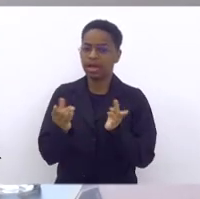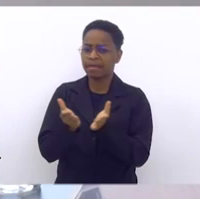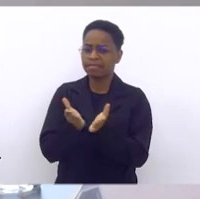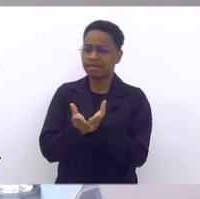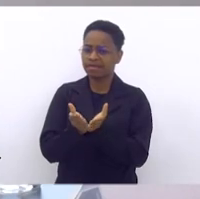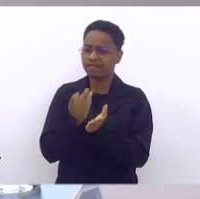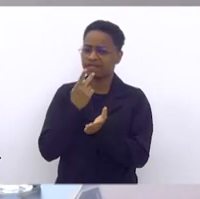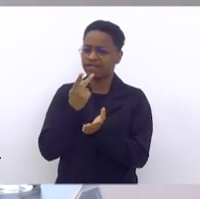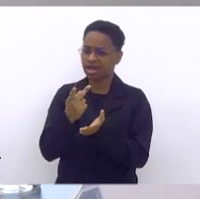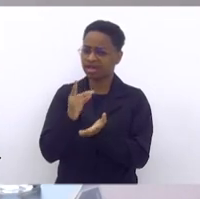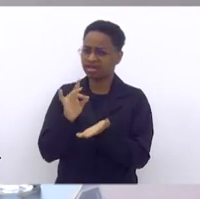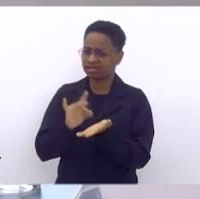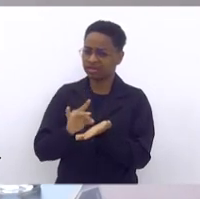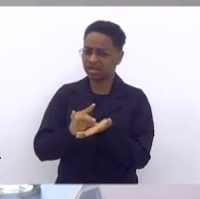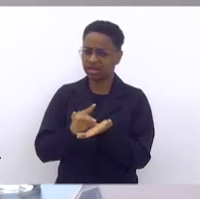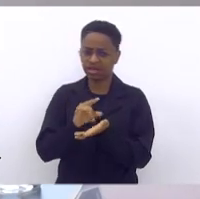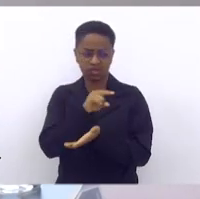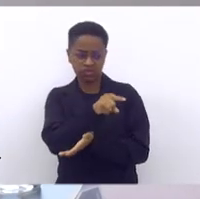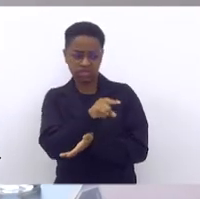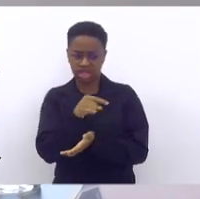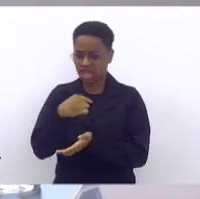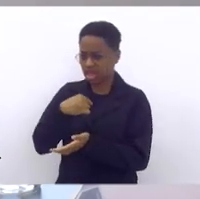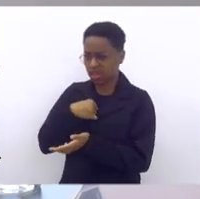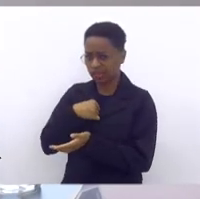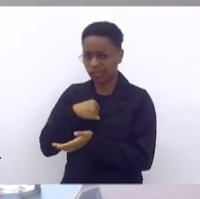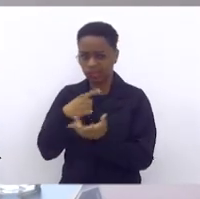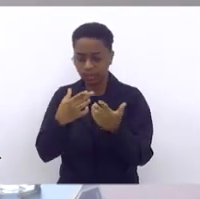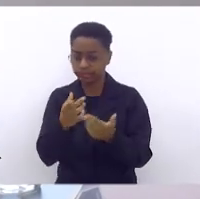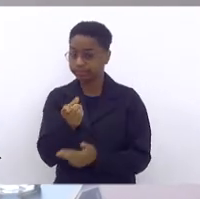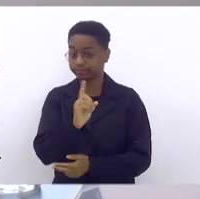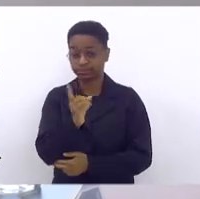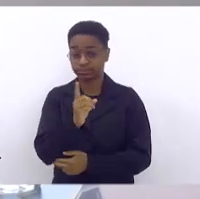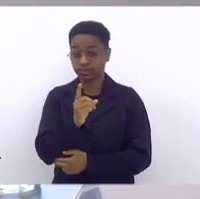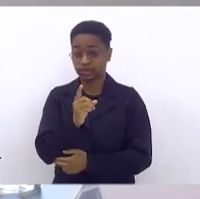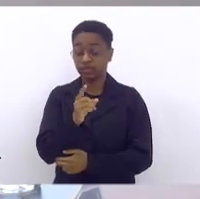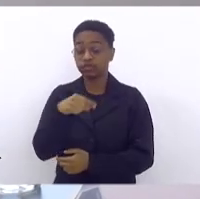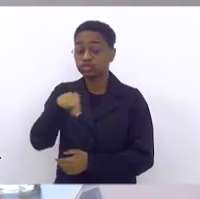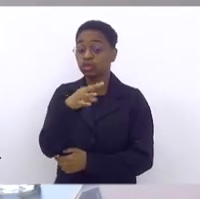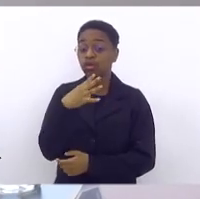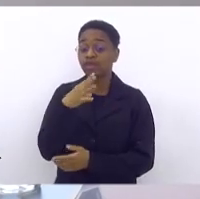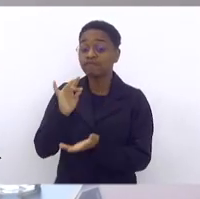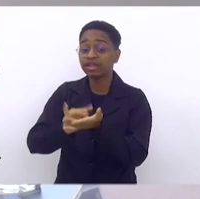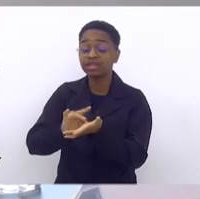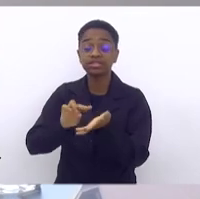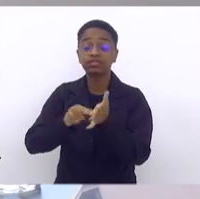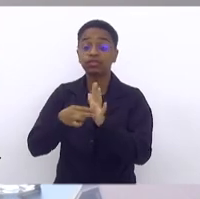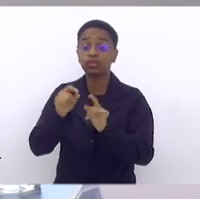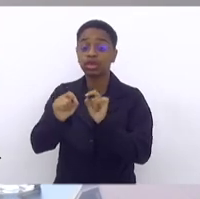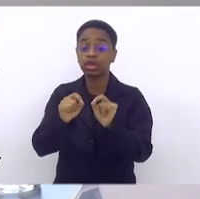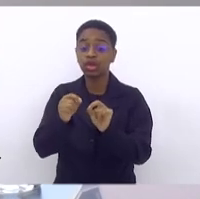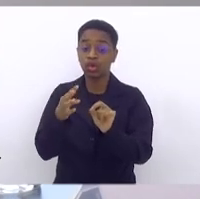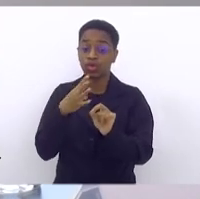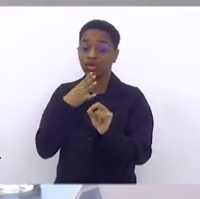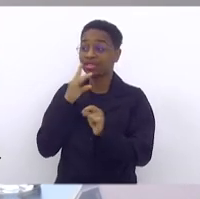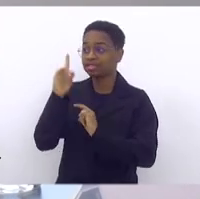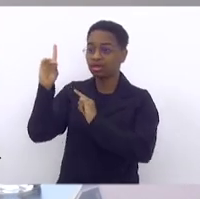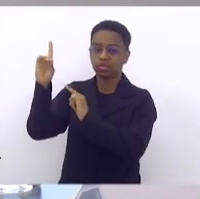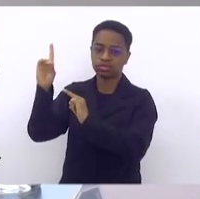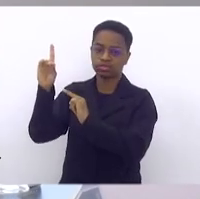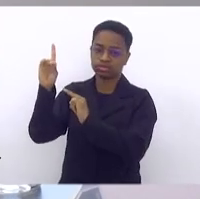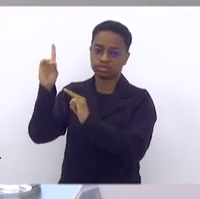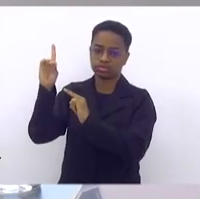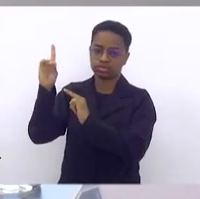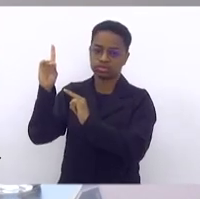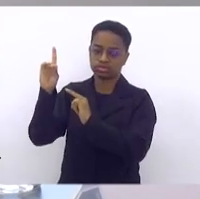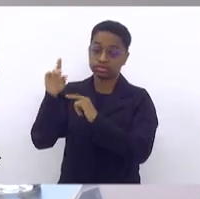falando na verdade que a senhora nem eu estou dizendo. Conhecereis a verdade da Bíblia é conhecereis a Deus.